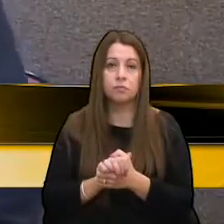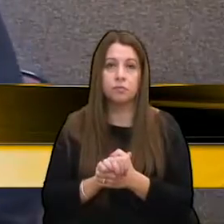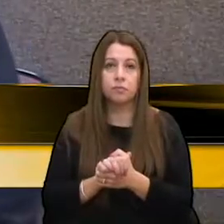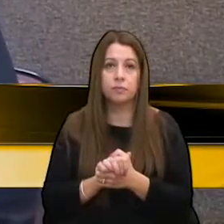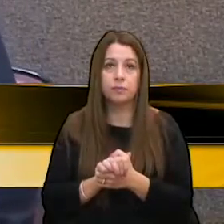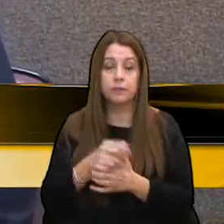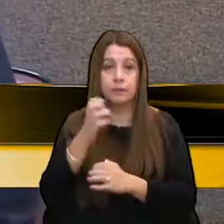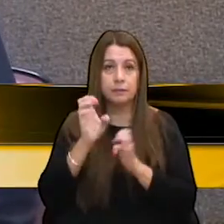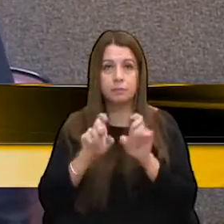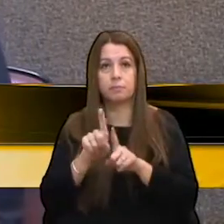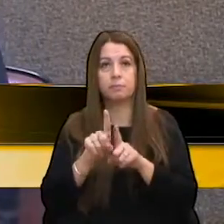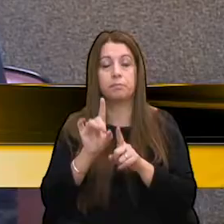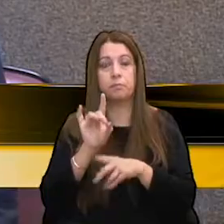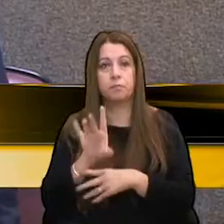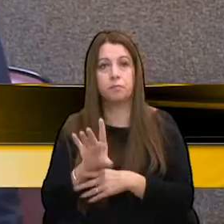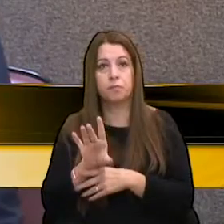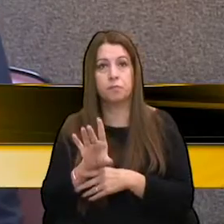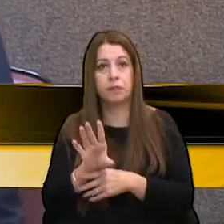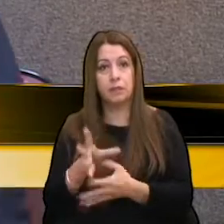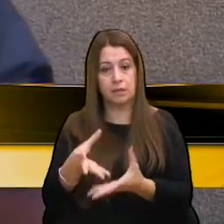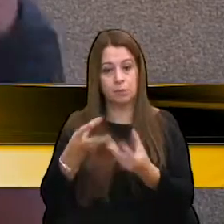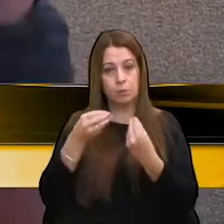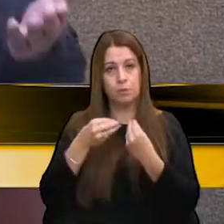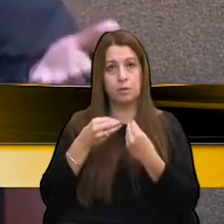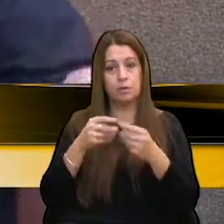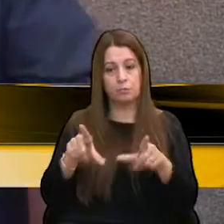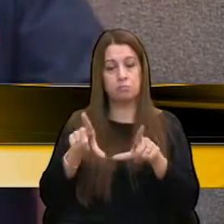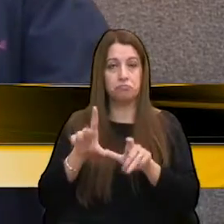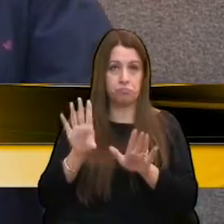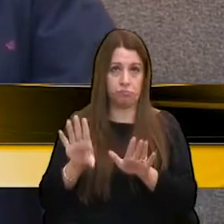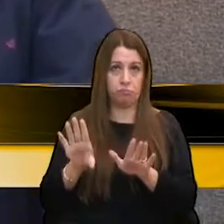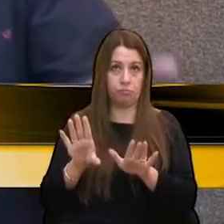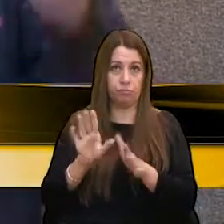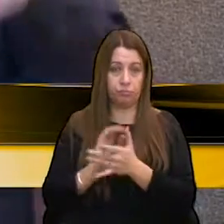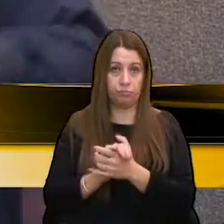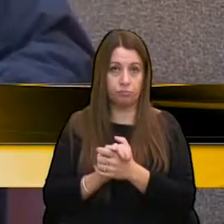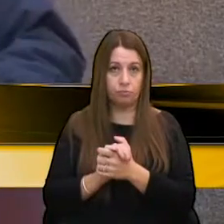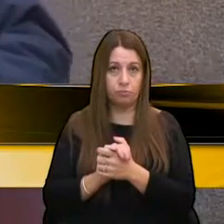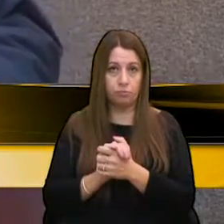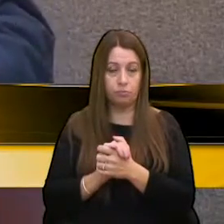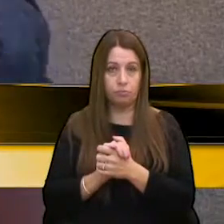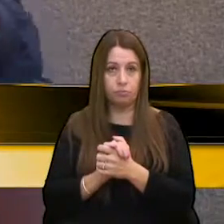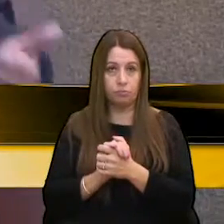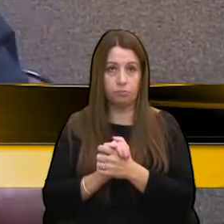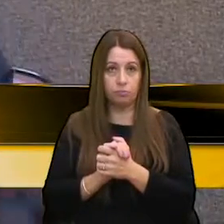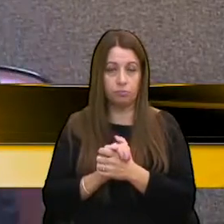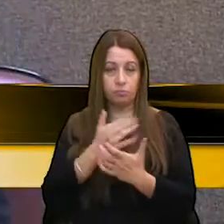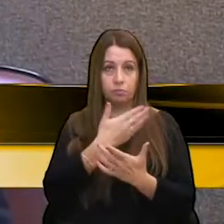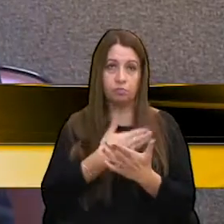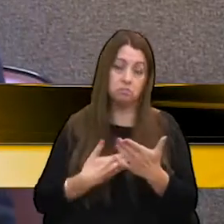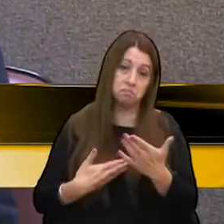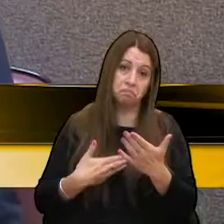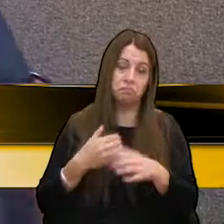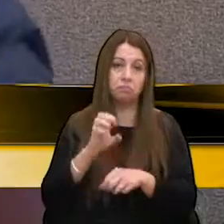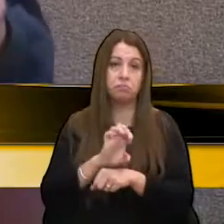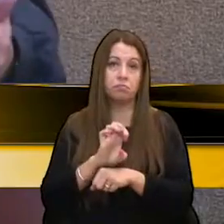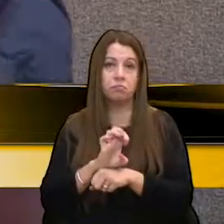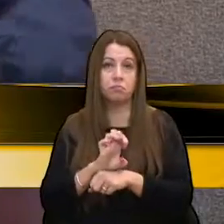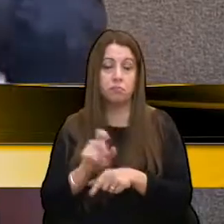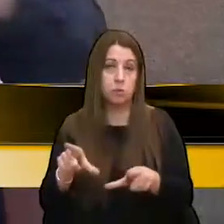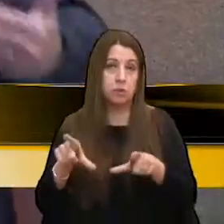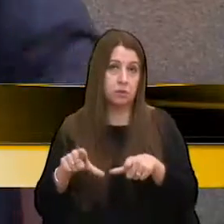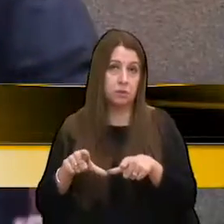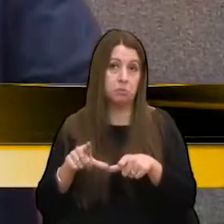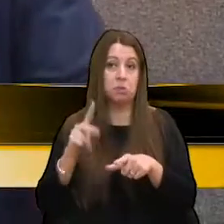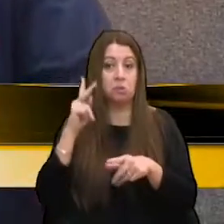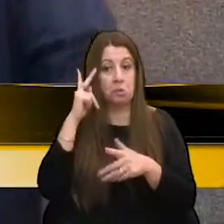a empresa apenas receberá um certificado por parte do governo do Estado, um